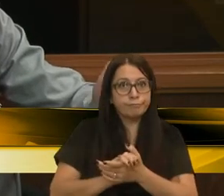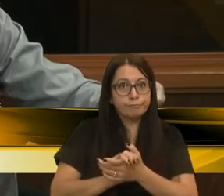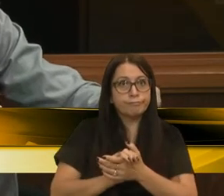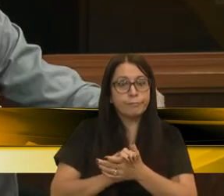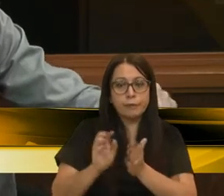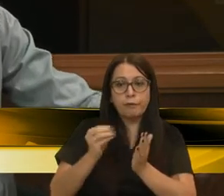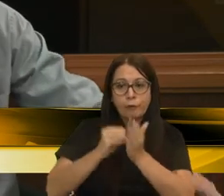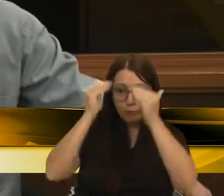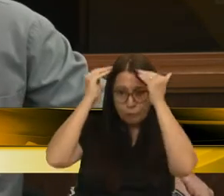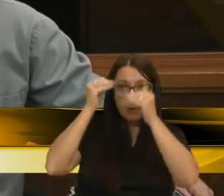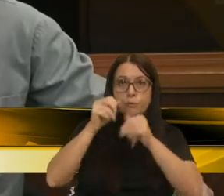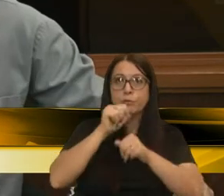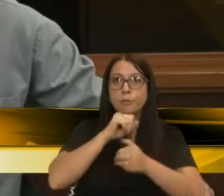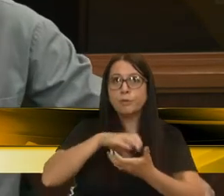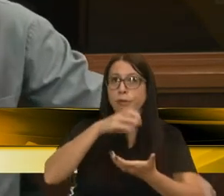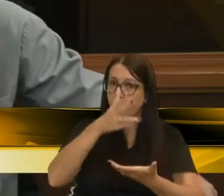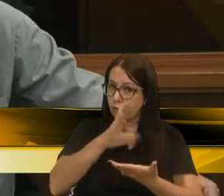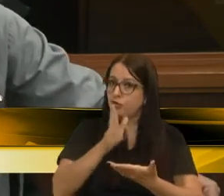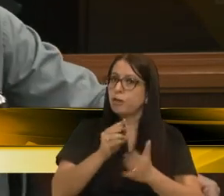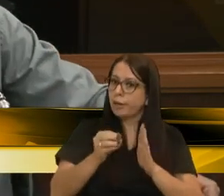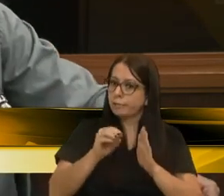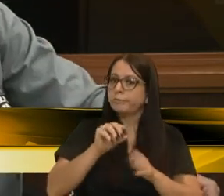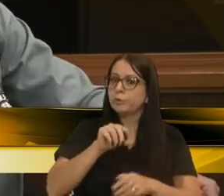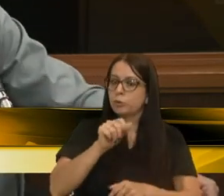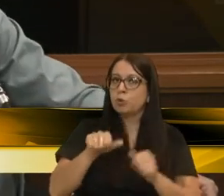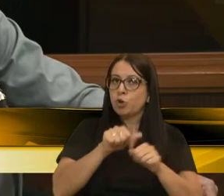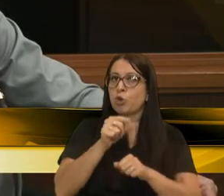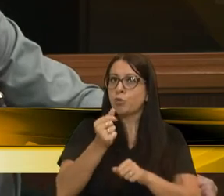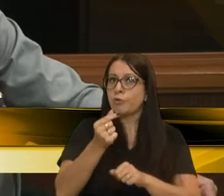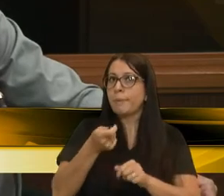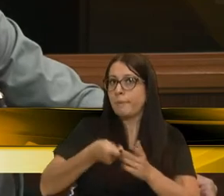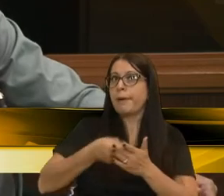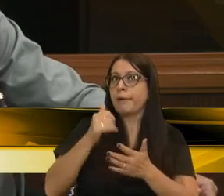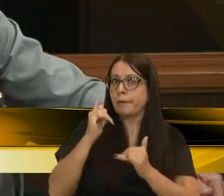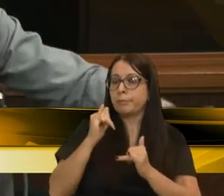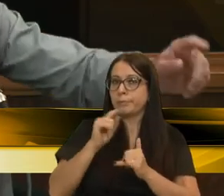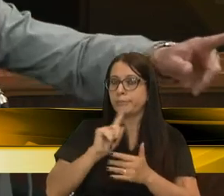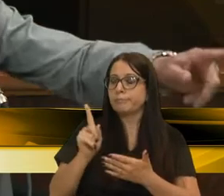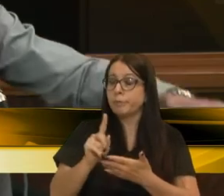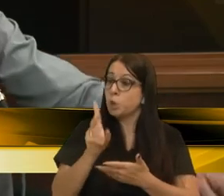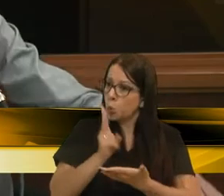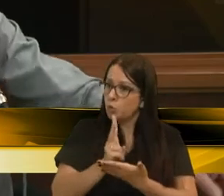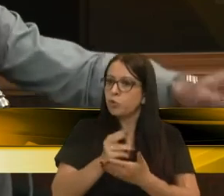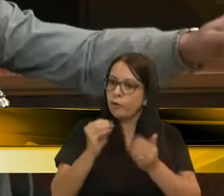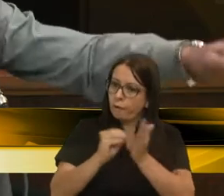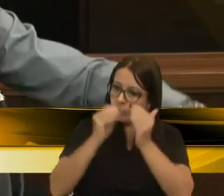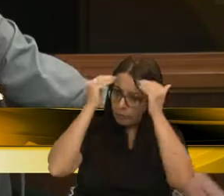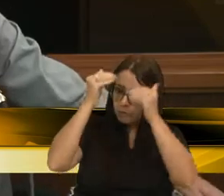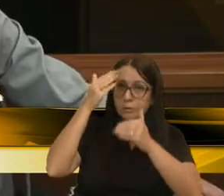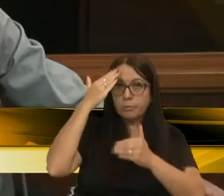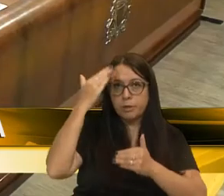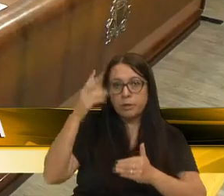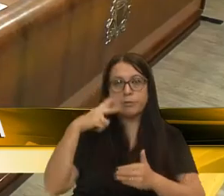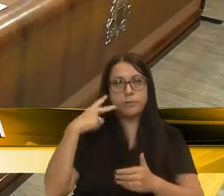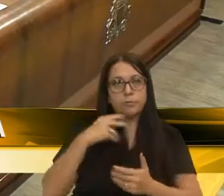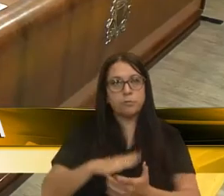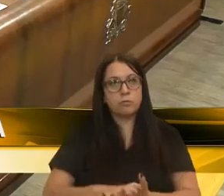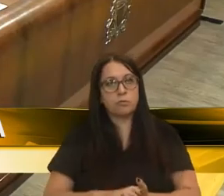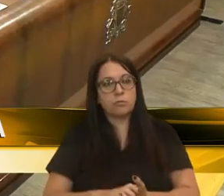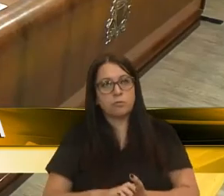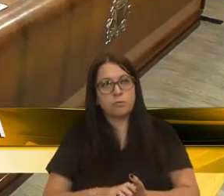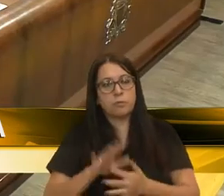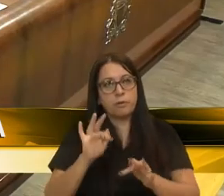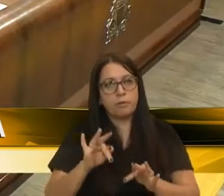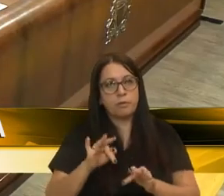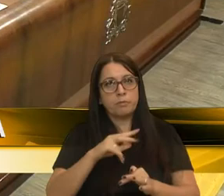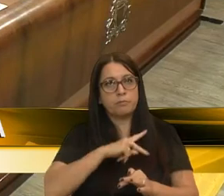né? Só para... Tiveram reajuste, sim, que eu sei se tiveram. E continuo desrespeitando. Obrigado, vereador. Só para